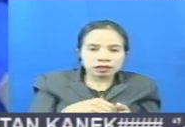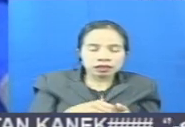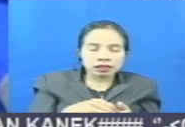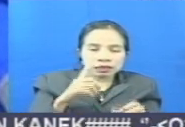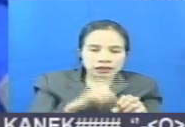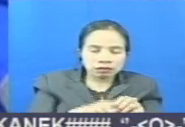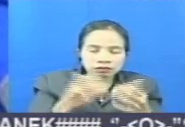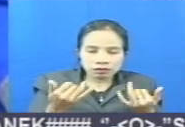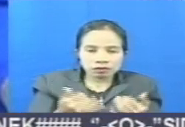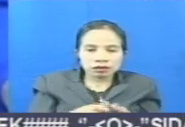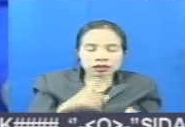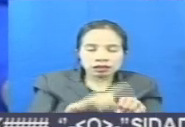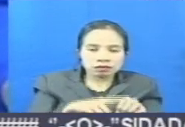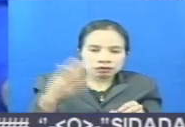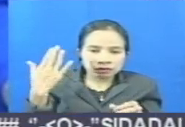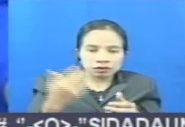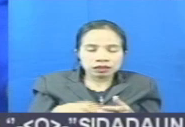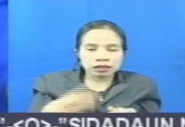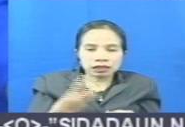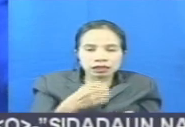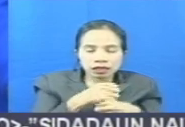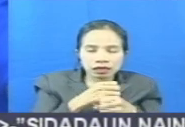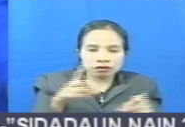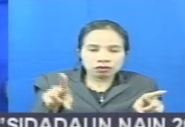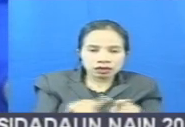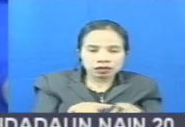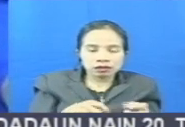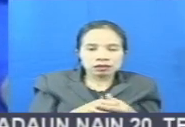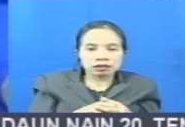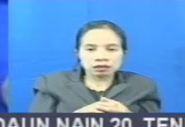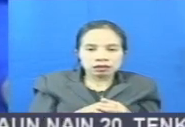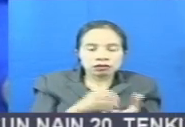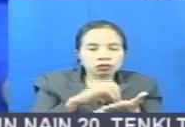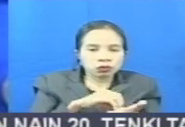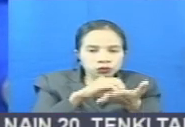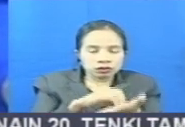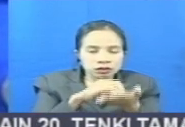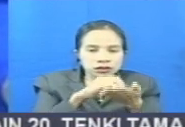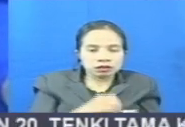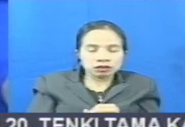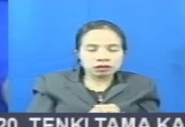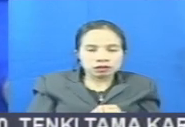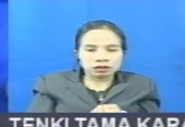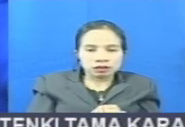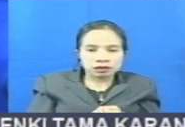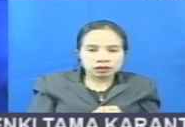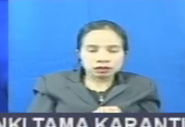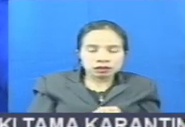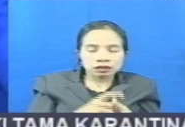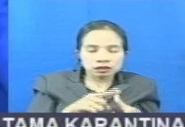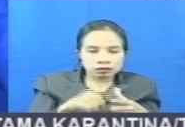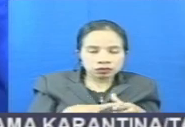na laje, né? Tempo que ir a Cuba, e tal, né? São Reua, o Ecuse. Então, já